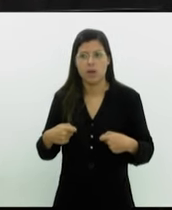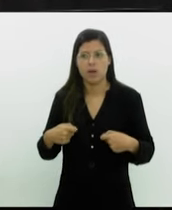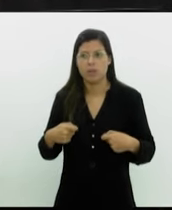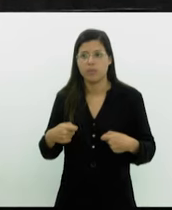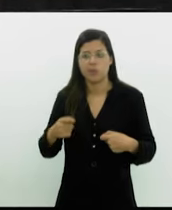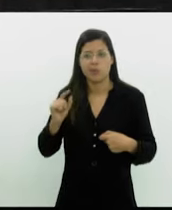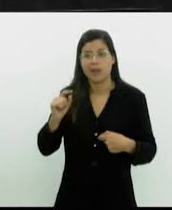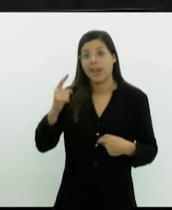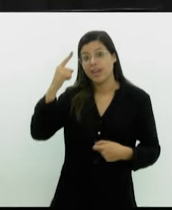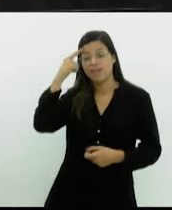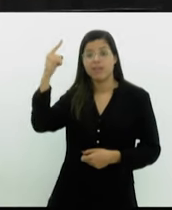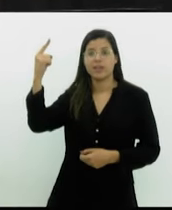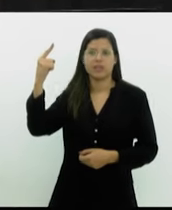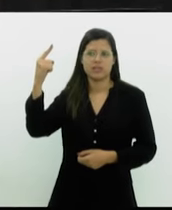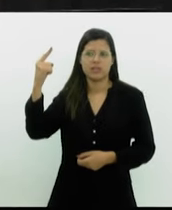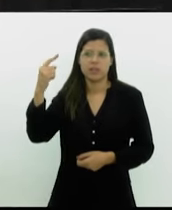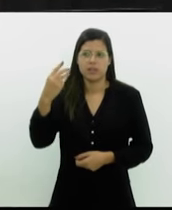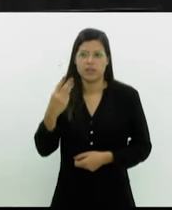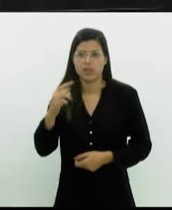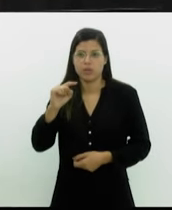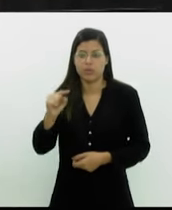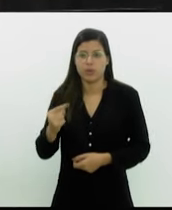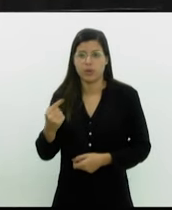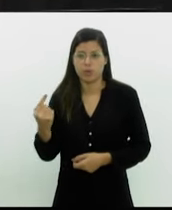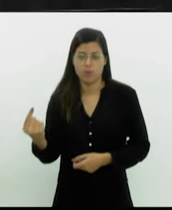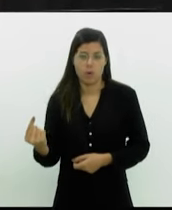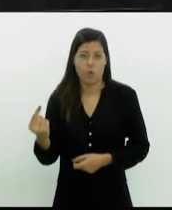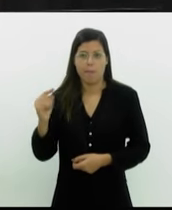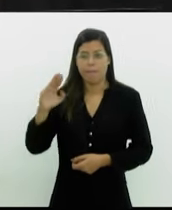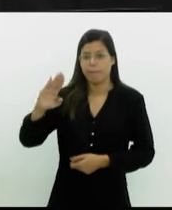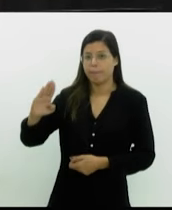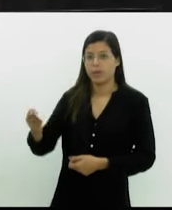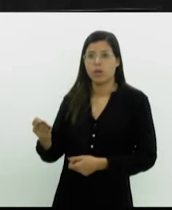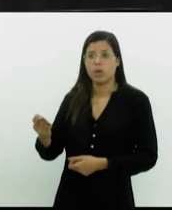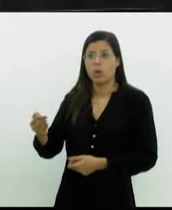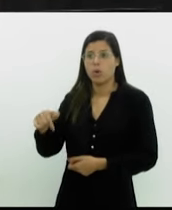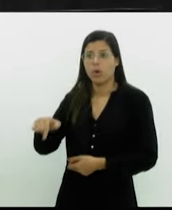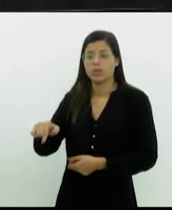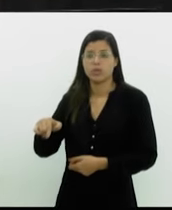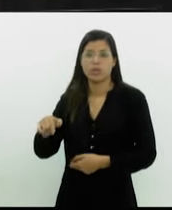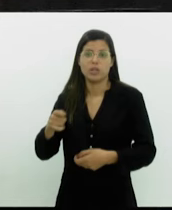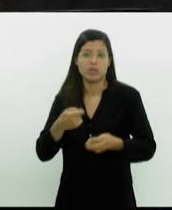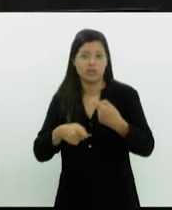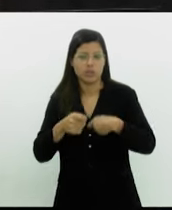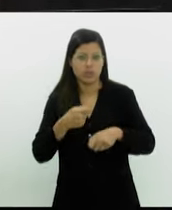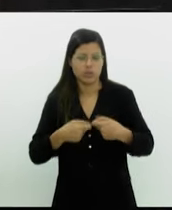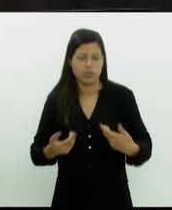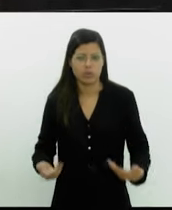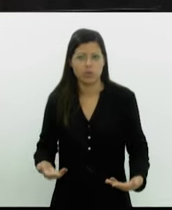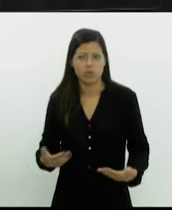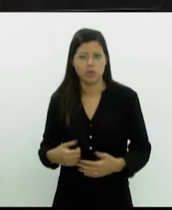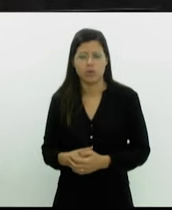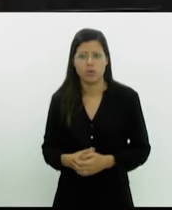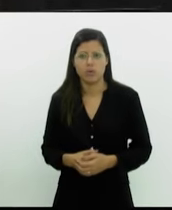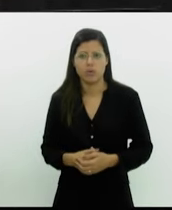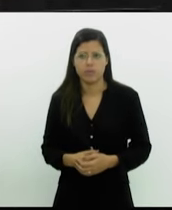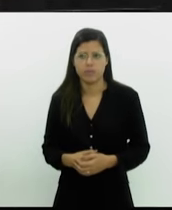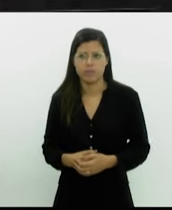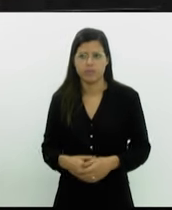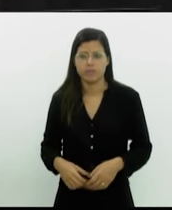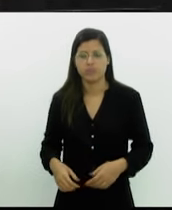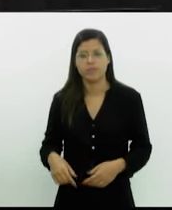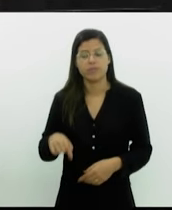foi inventado, 3,1 bilhões do cofre do Tesouro, deslocando